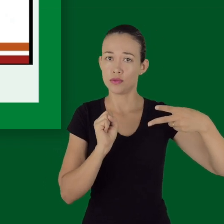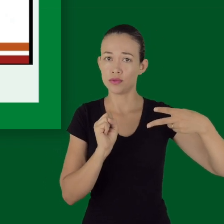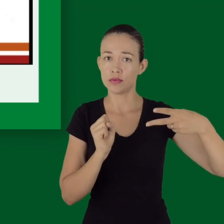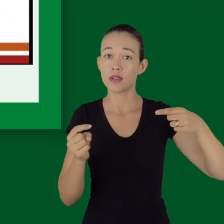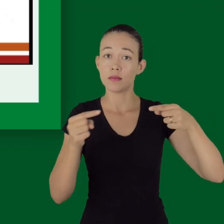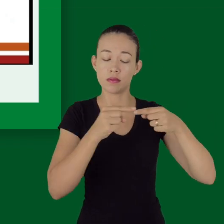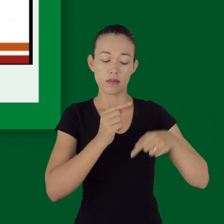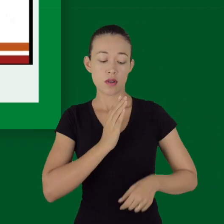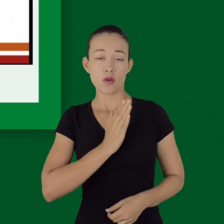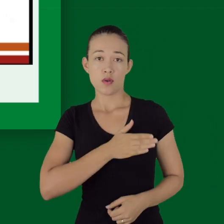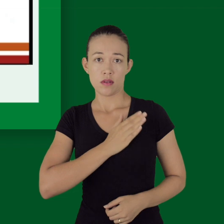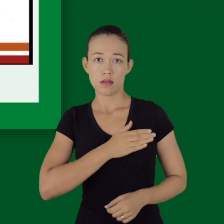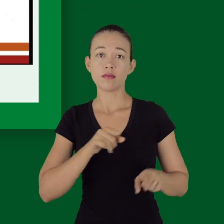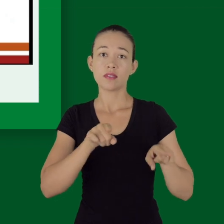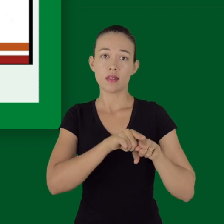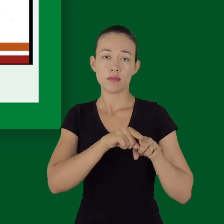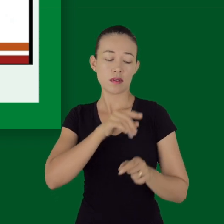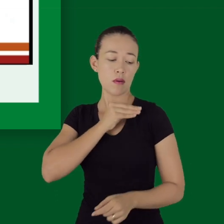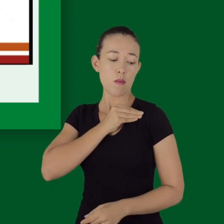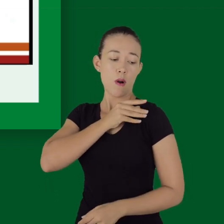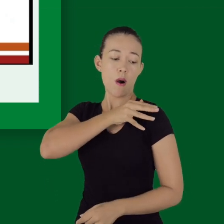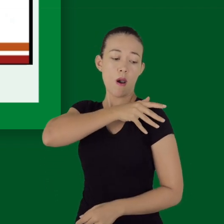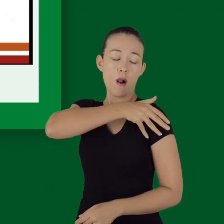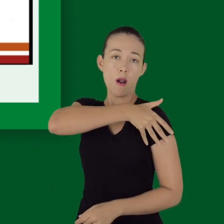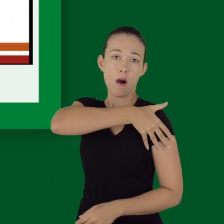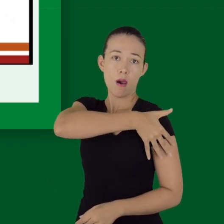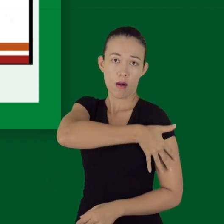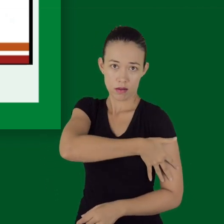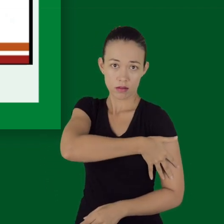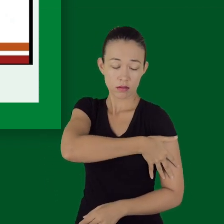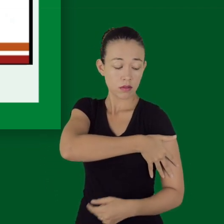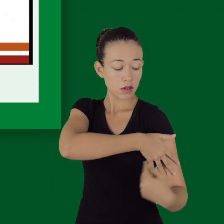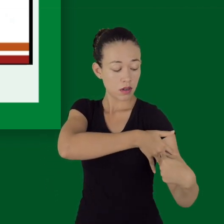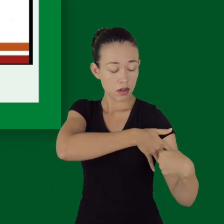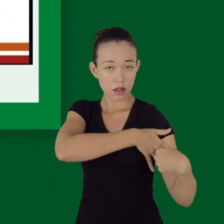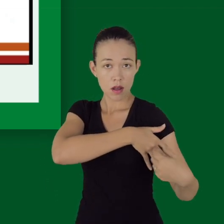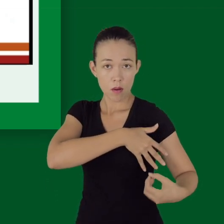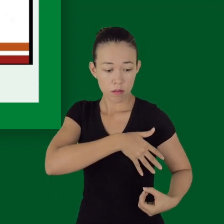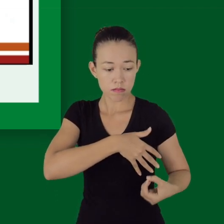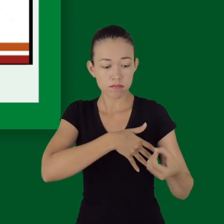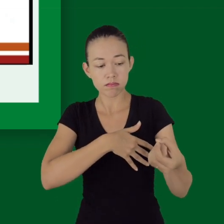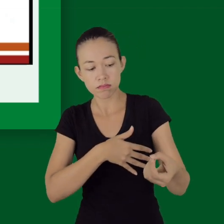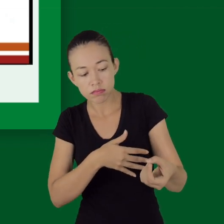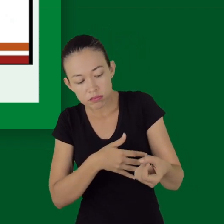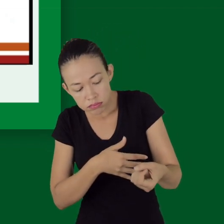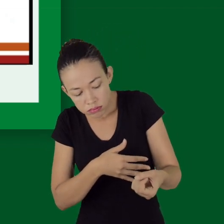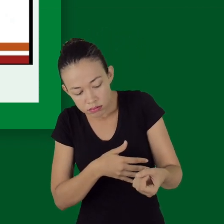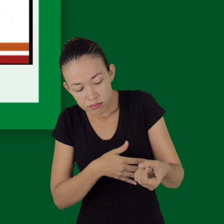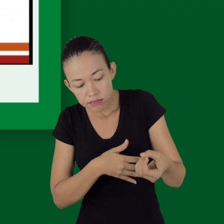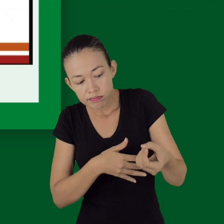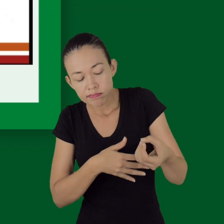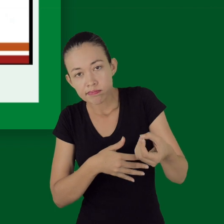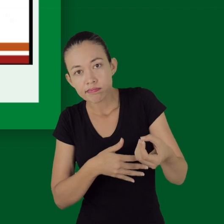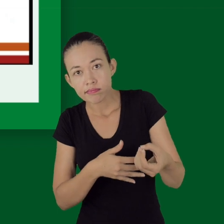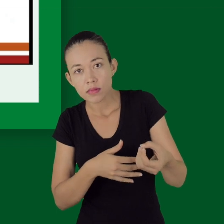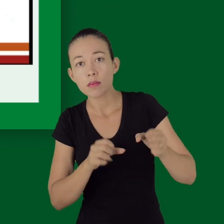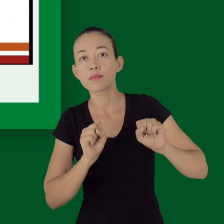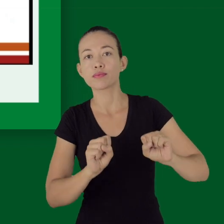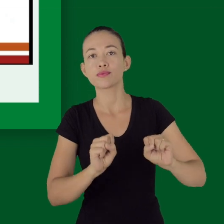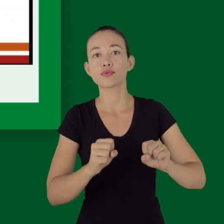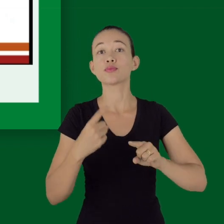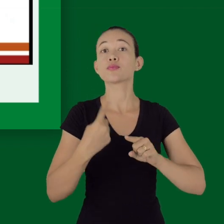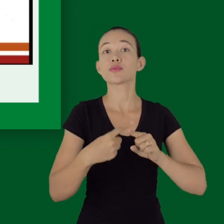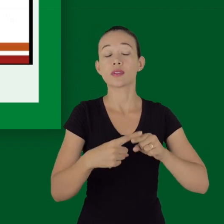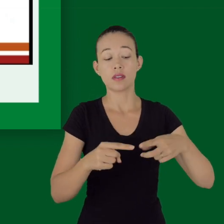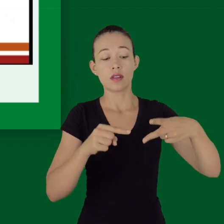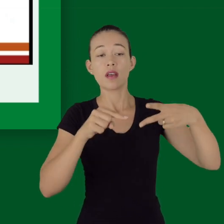vasos periféricos. Nesse momento, eu posso ter vasodilatação periférica por conta da inibição da resposta